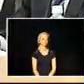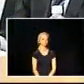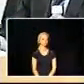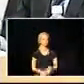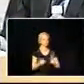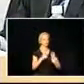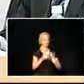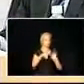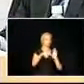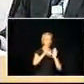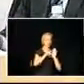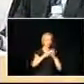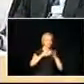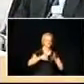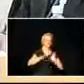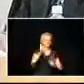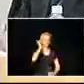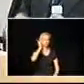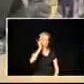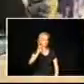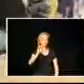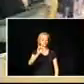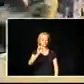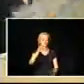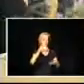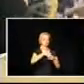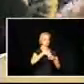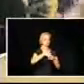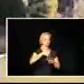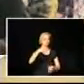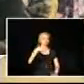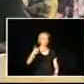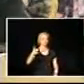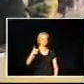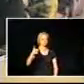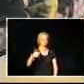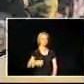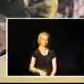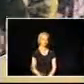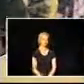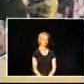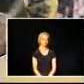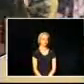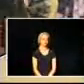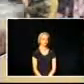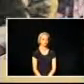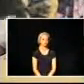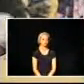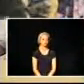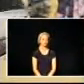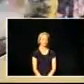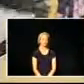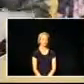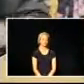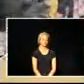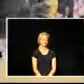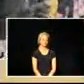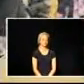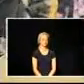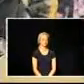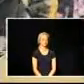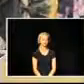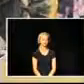esta lei entra em vigor na data de sua publicação. Em votação, aprovado. Declaro então aprovado em segunda discussão e votação o projeto de lei